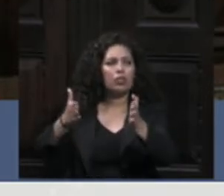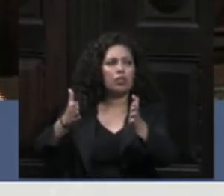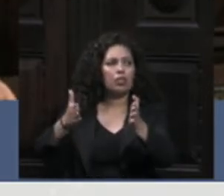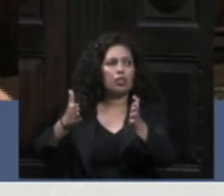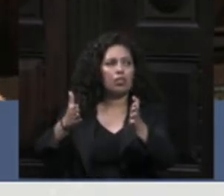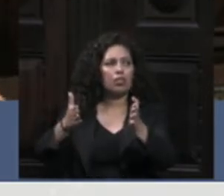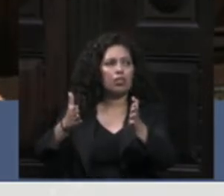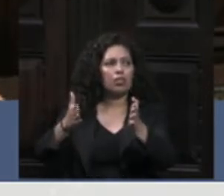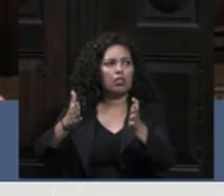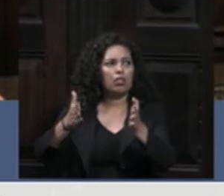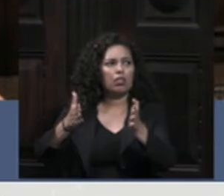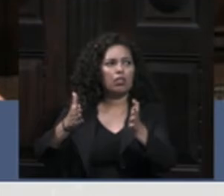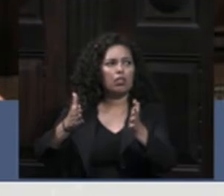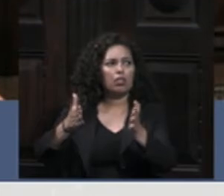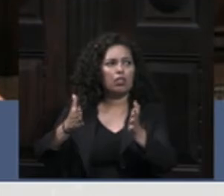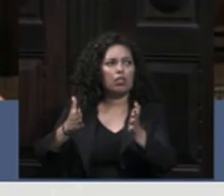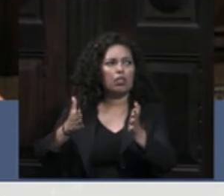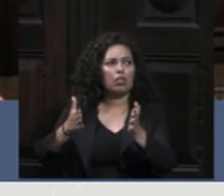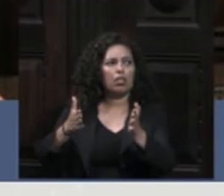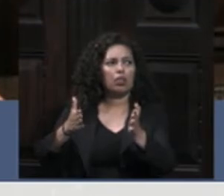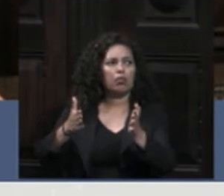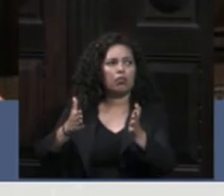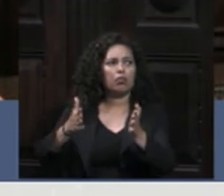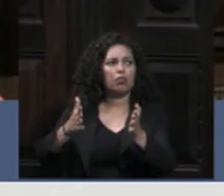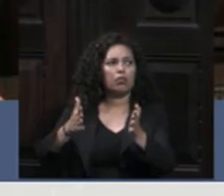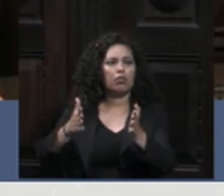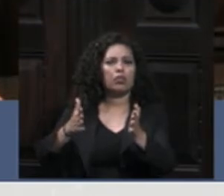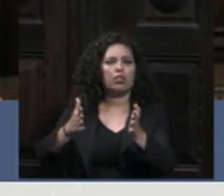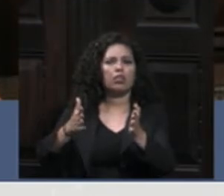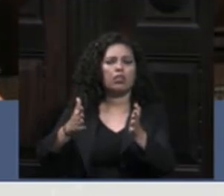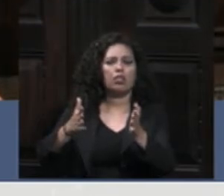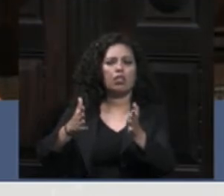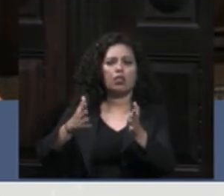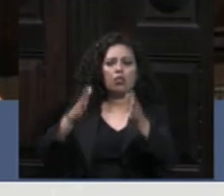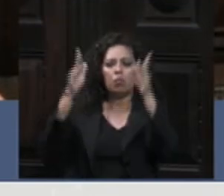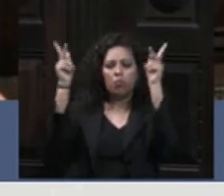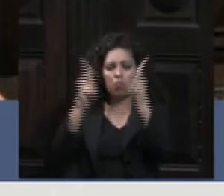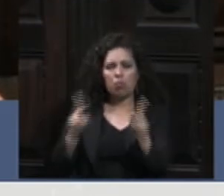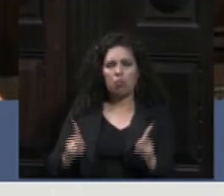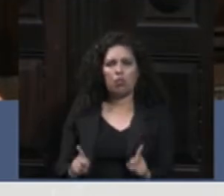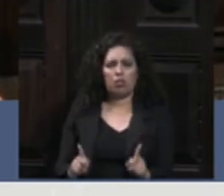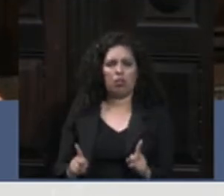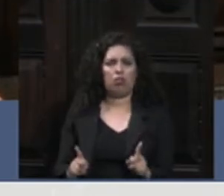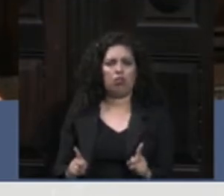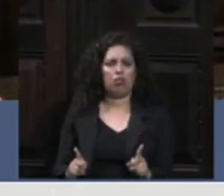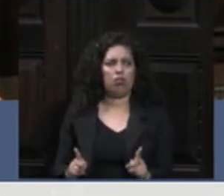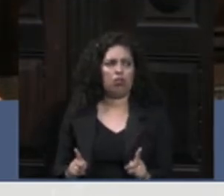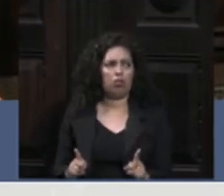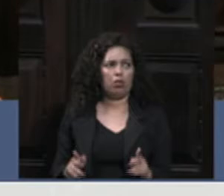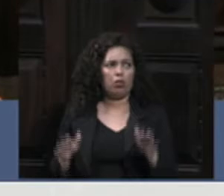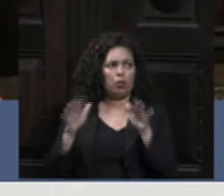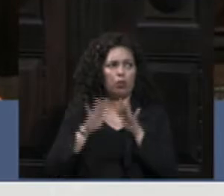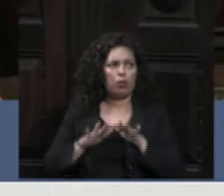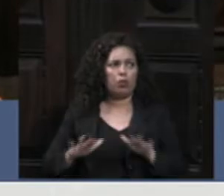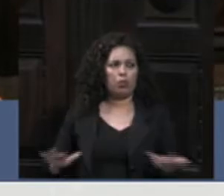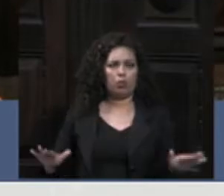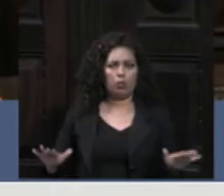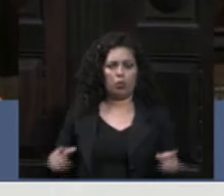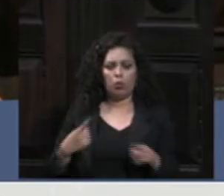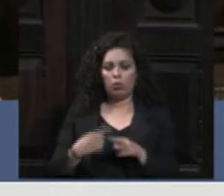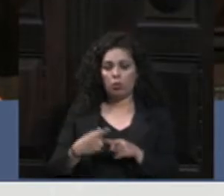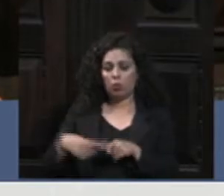que esses ânimos fossem apaziguados em nome da